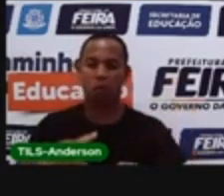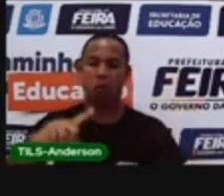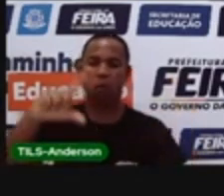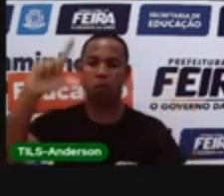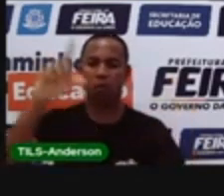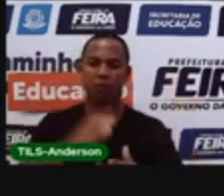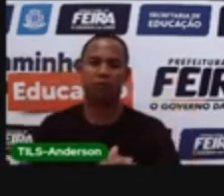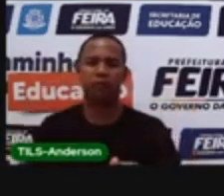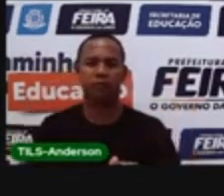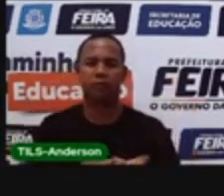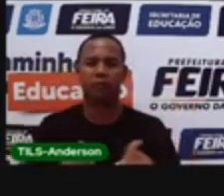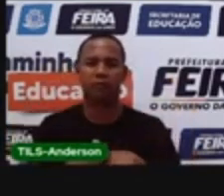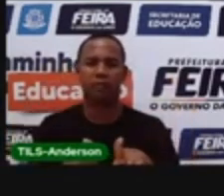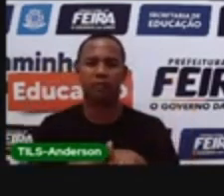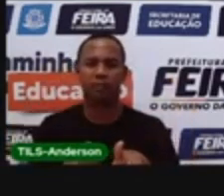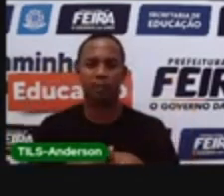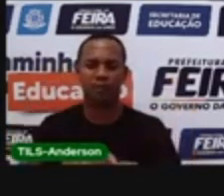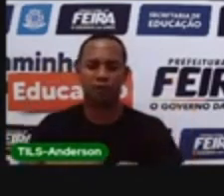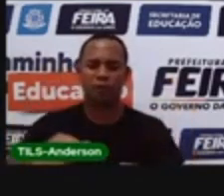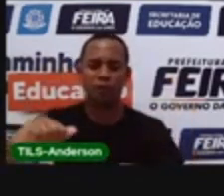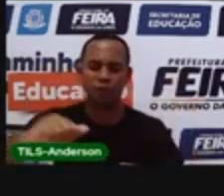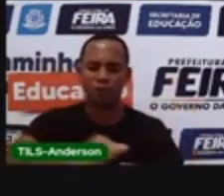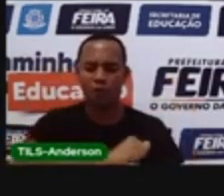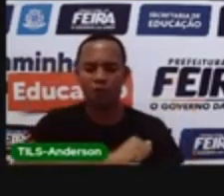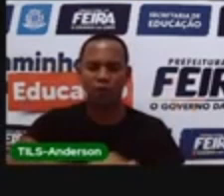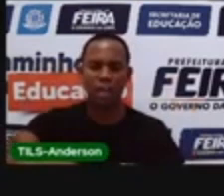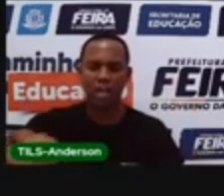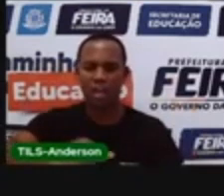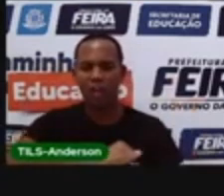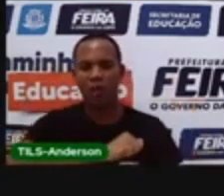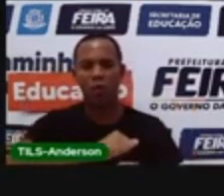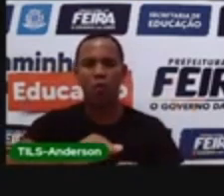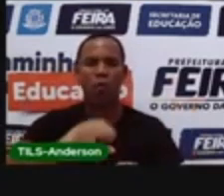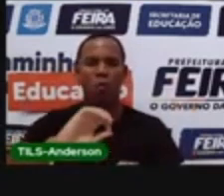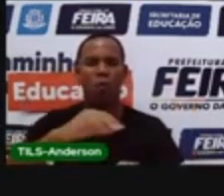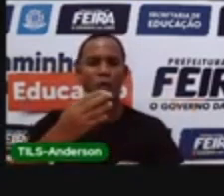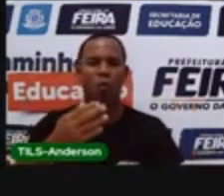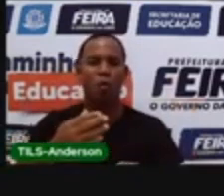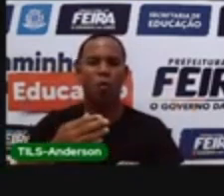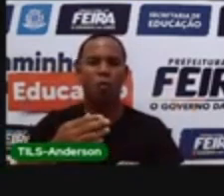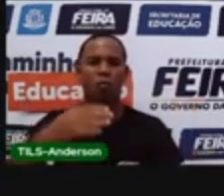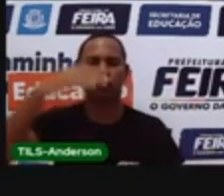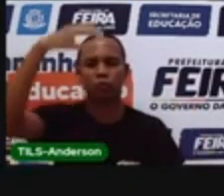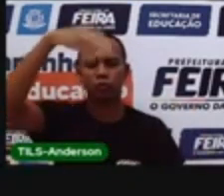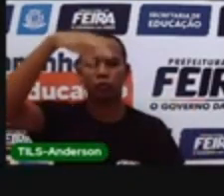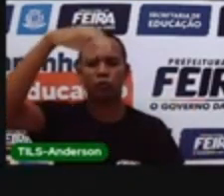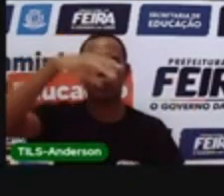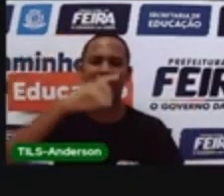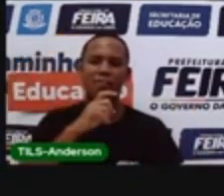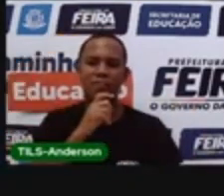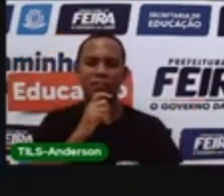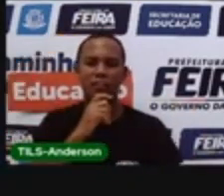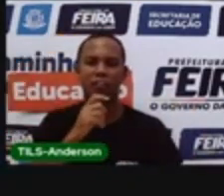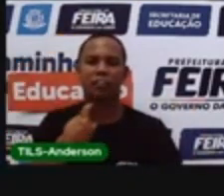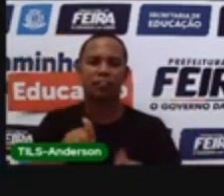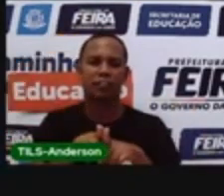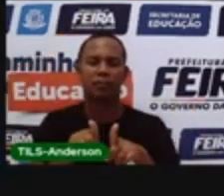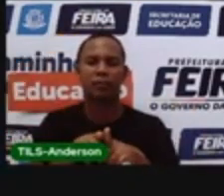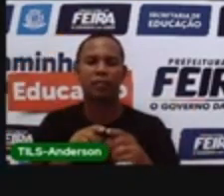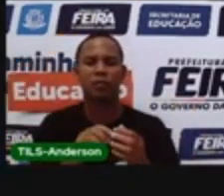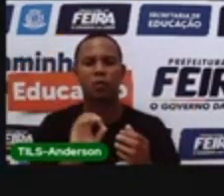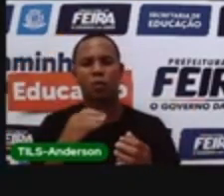Diminua o uso de aparelhos como ferro elétrico, chuveiro e máquina de lavar. Ou seja, se você vai usar o